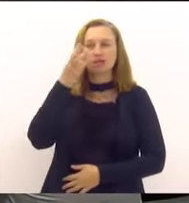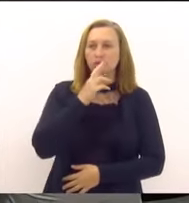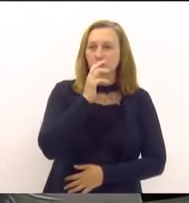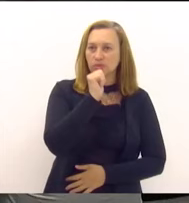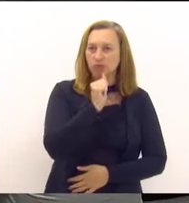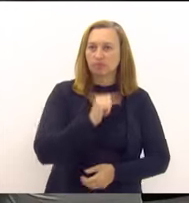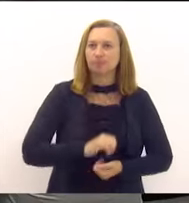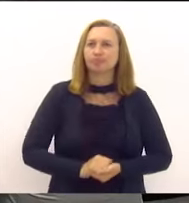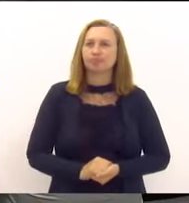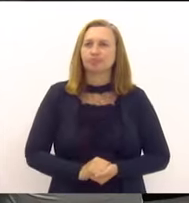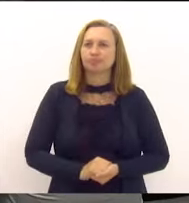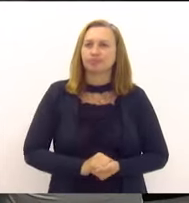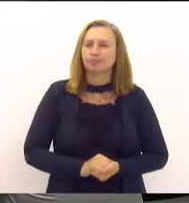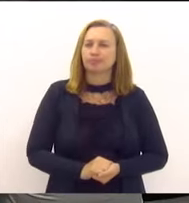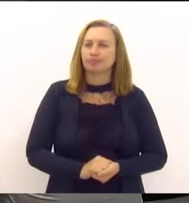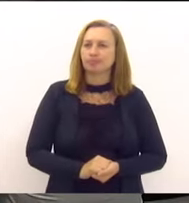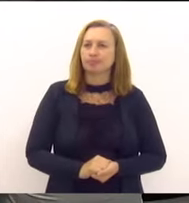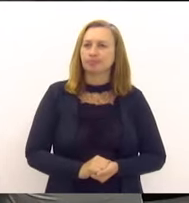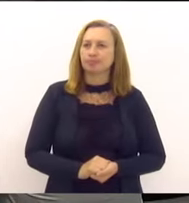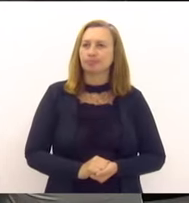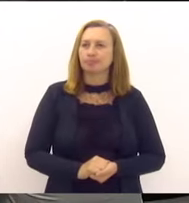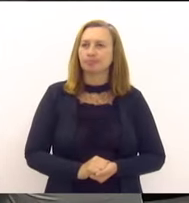Amorim.